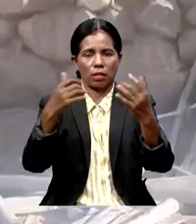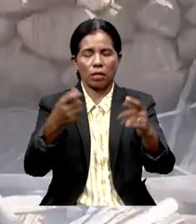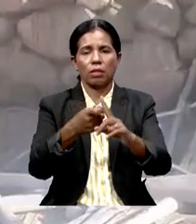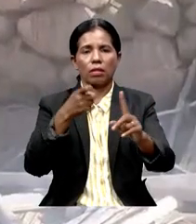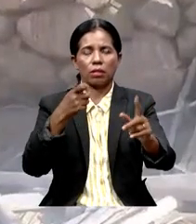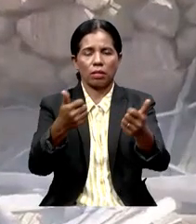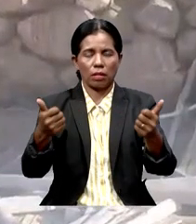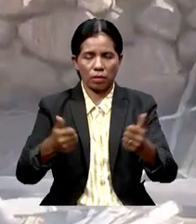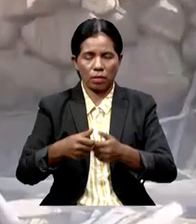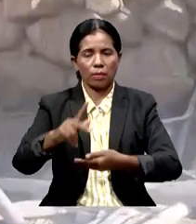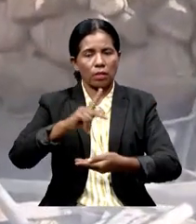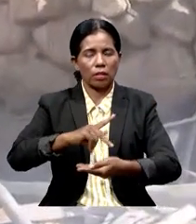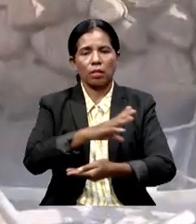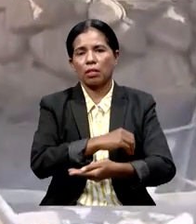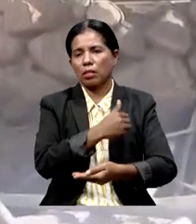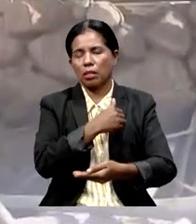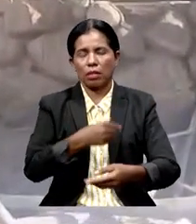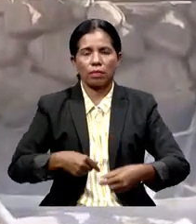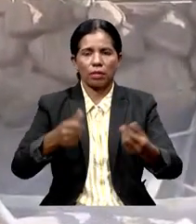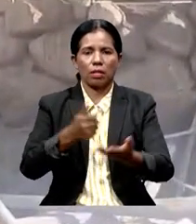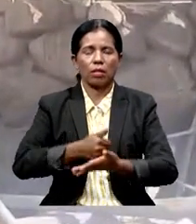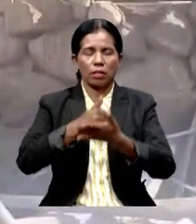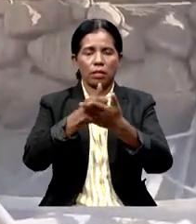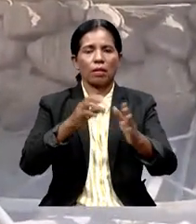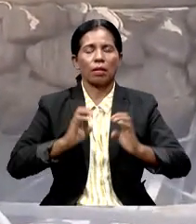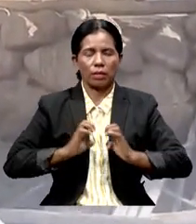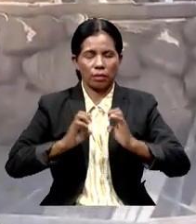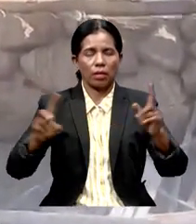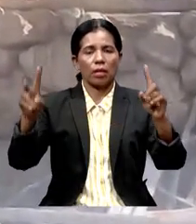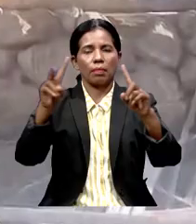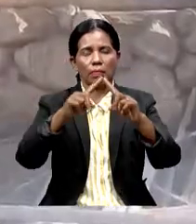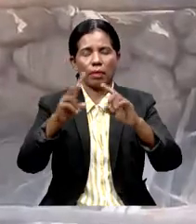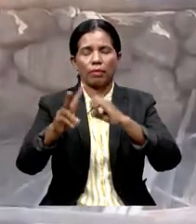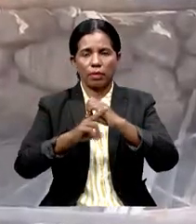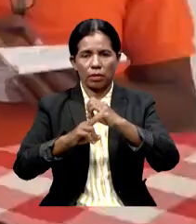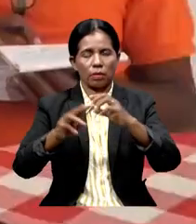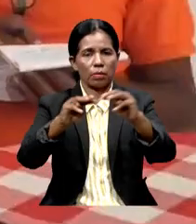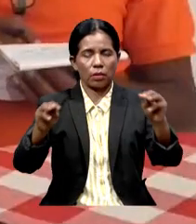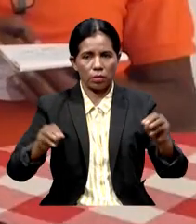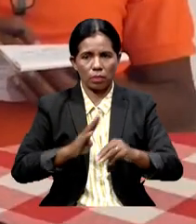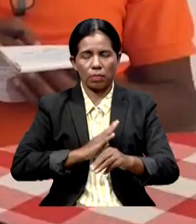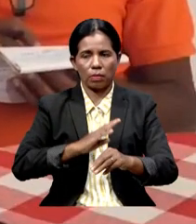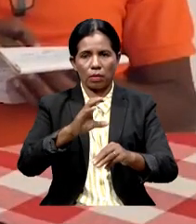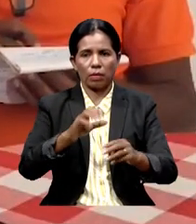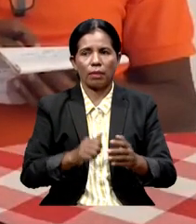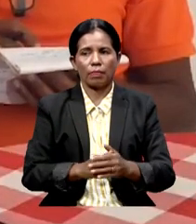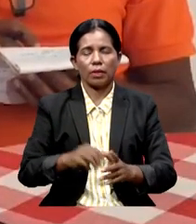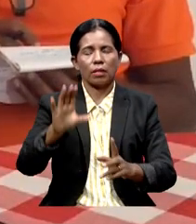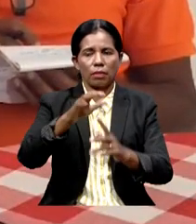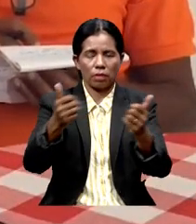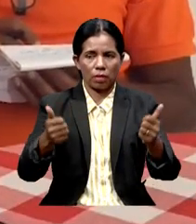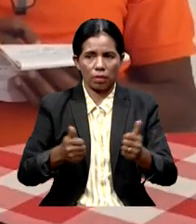parte Autoridade de Proteção Civil se dá o apoio emergência para vítima sira e em Munisípiu Baucau. Comandante